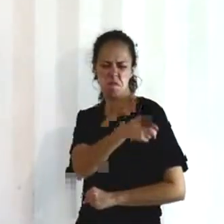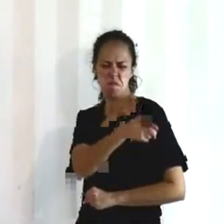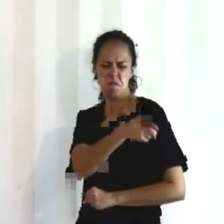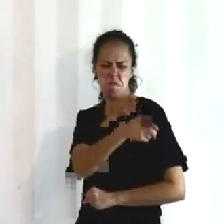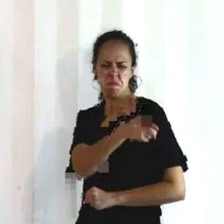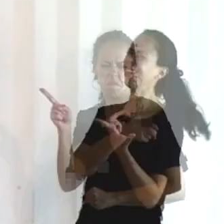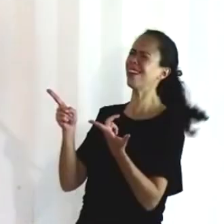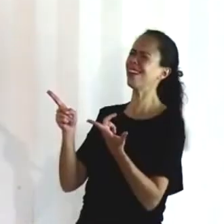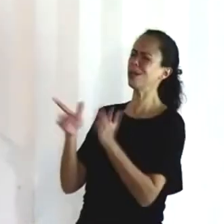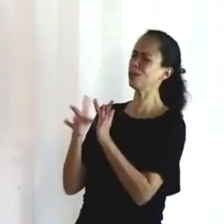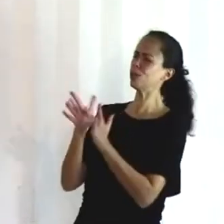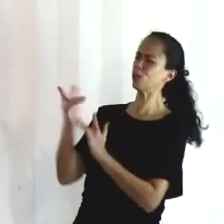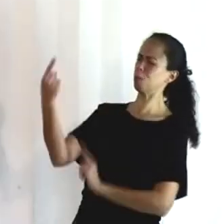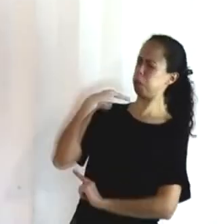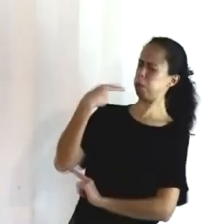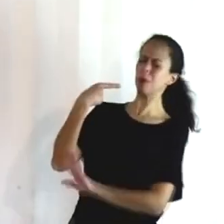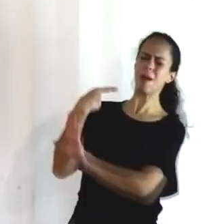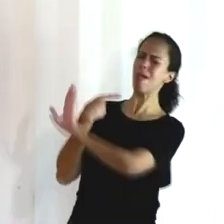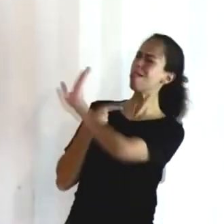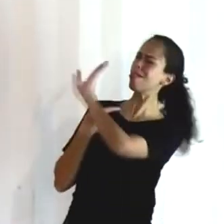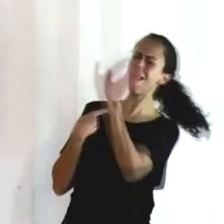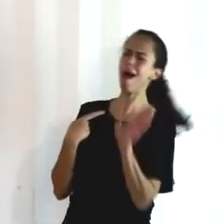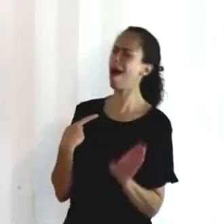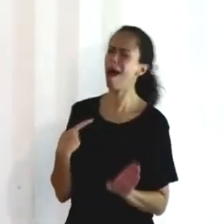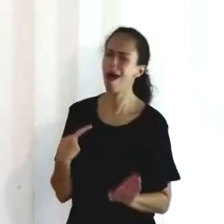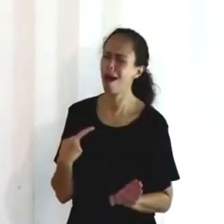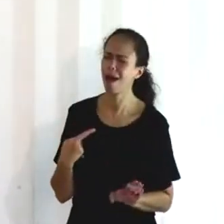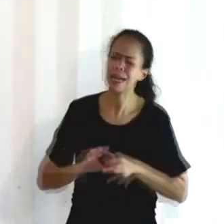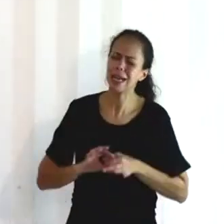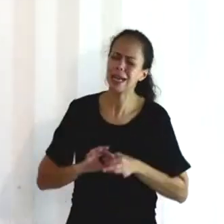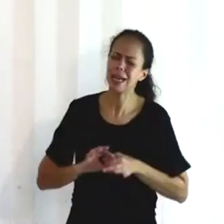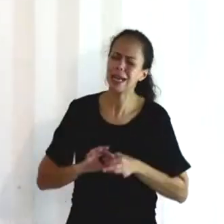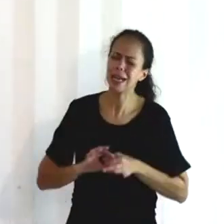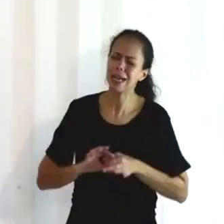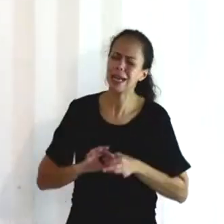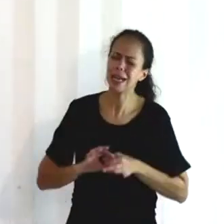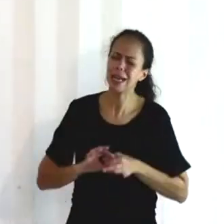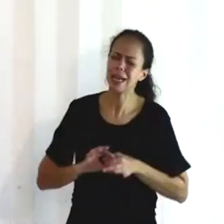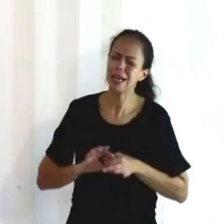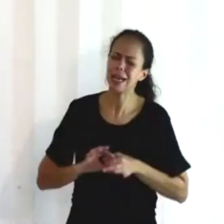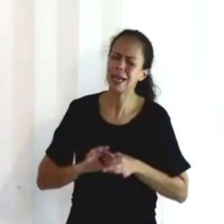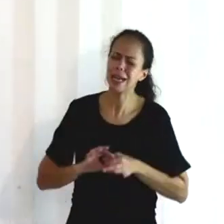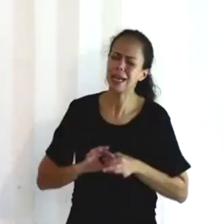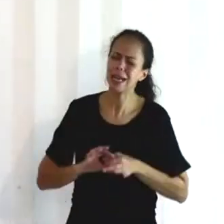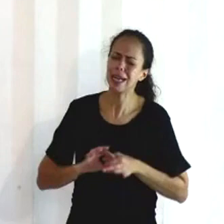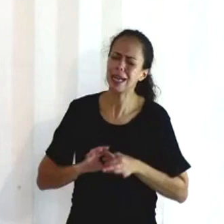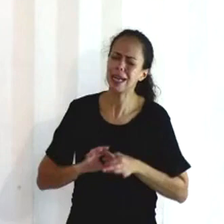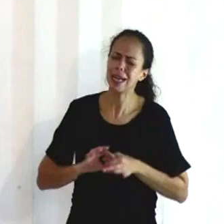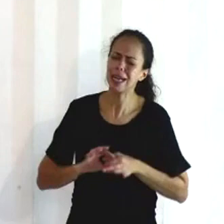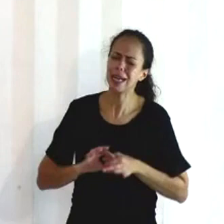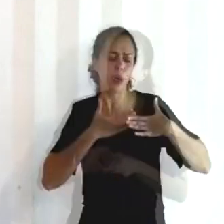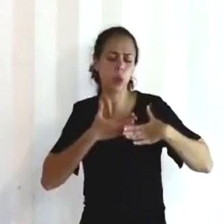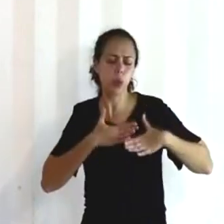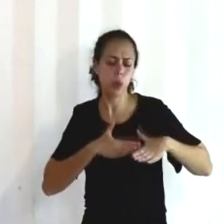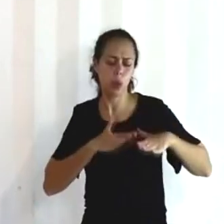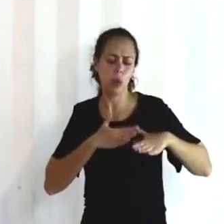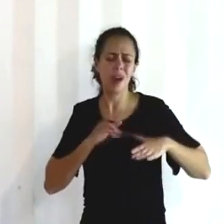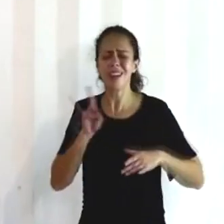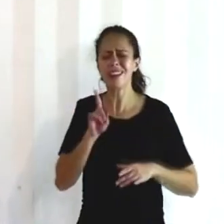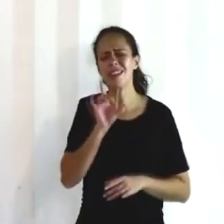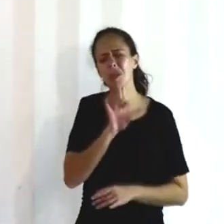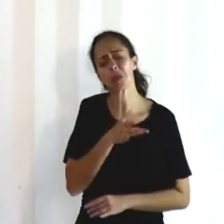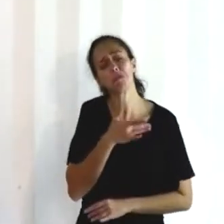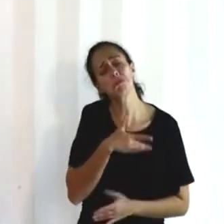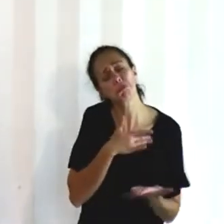dedo. Ajuda-nos, Senhor, a ter um coração compassivo, que a compaixão seja mais do que dó para nós, e